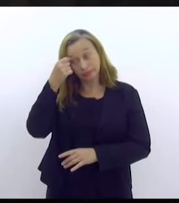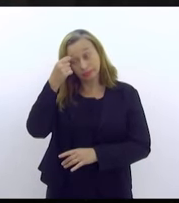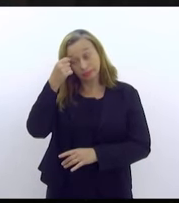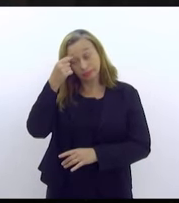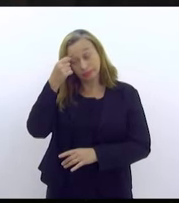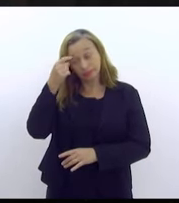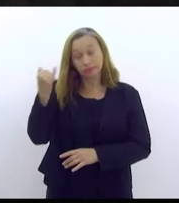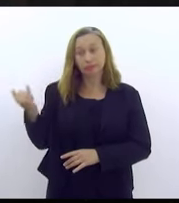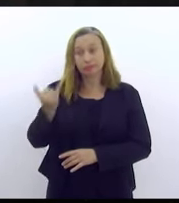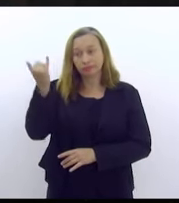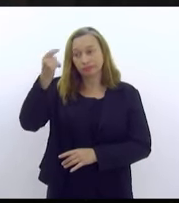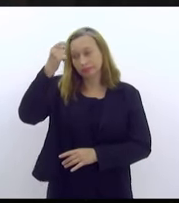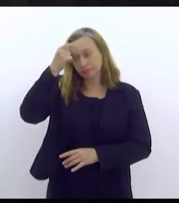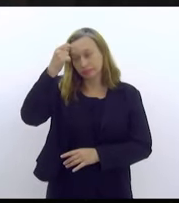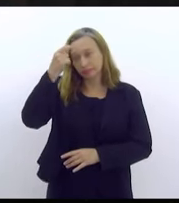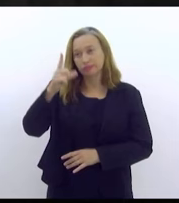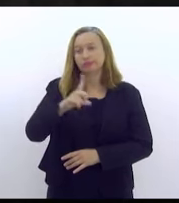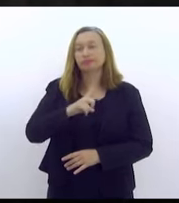tenha consciência